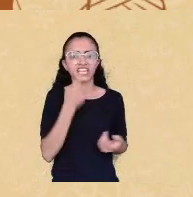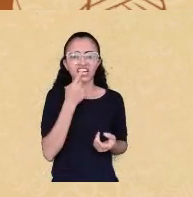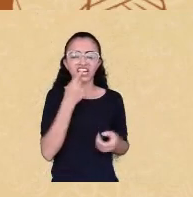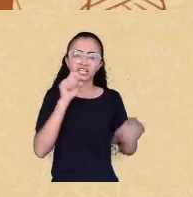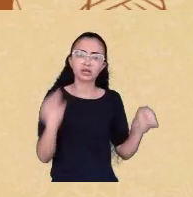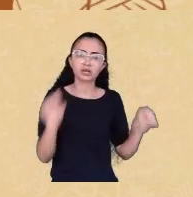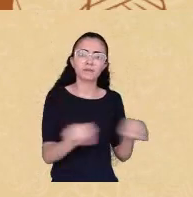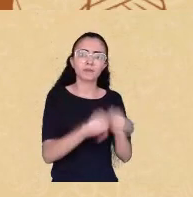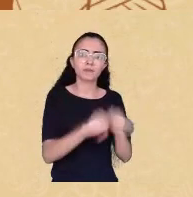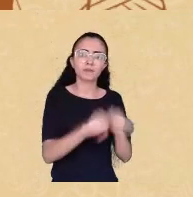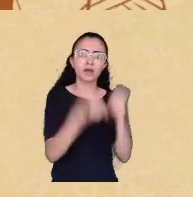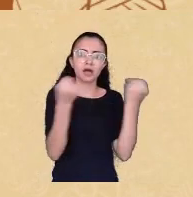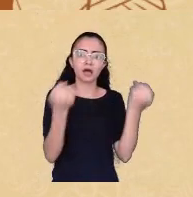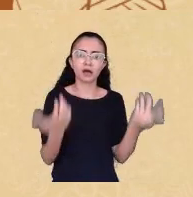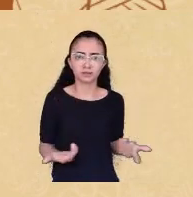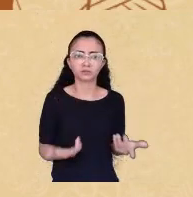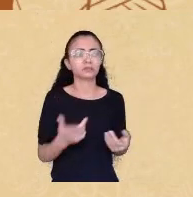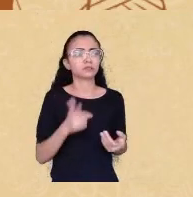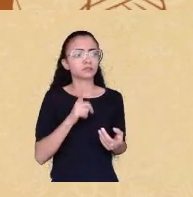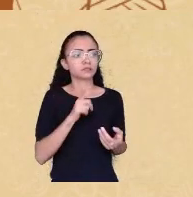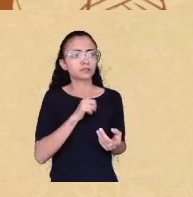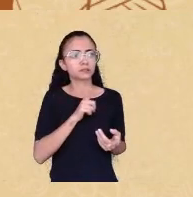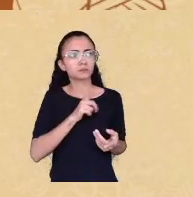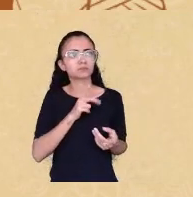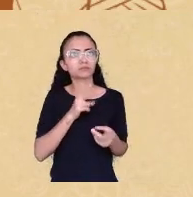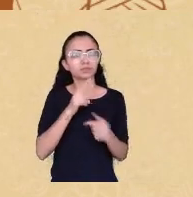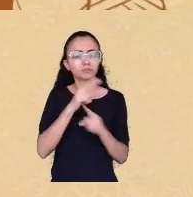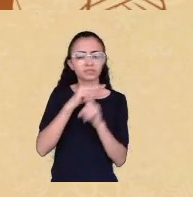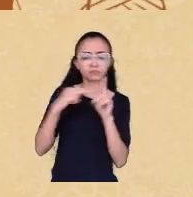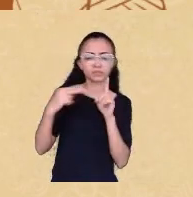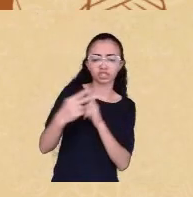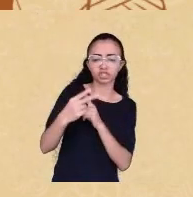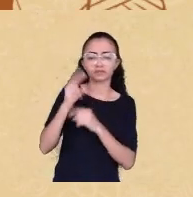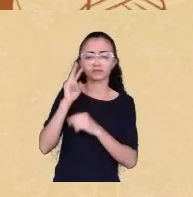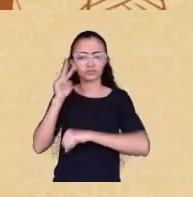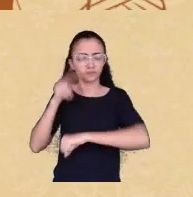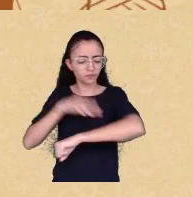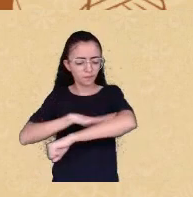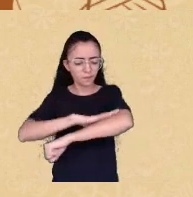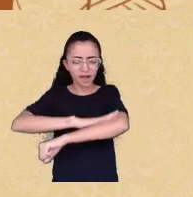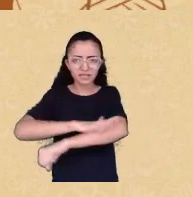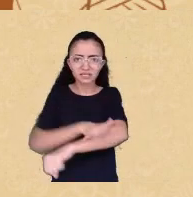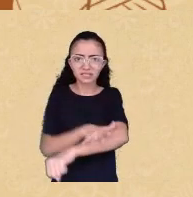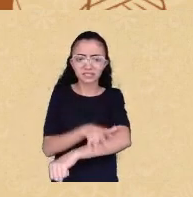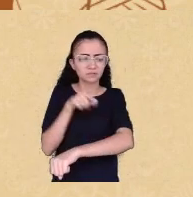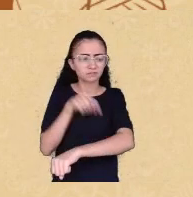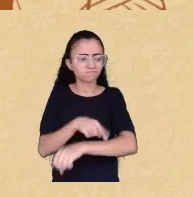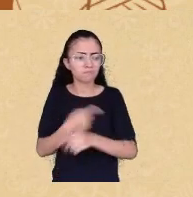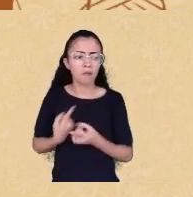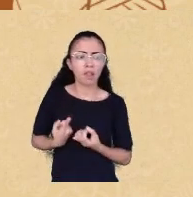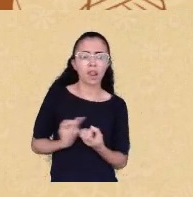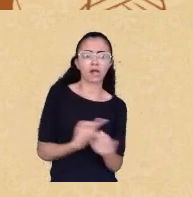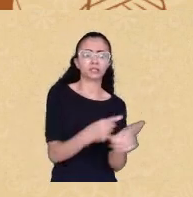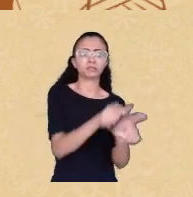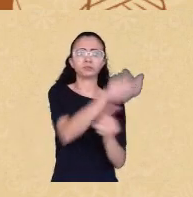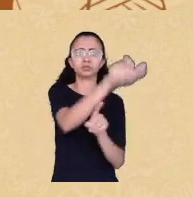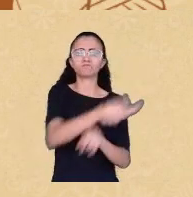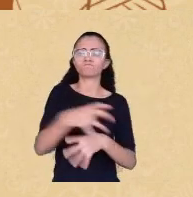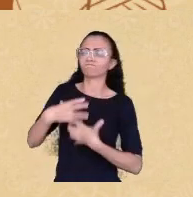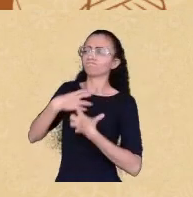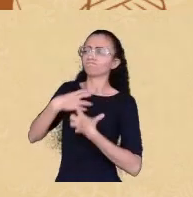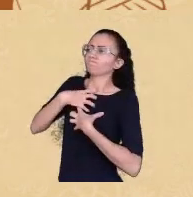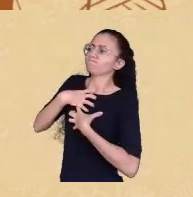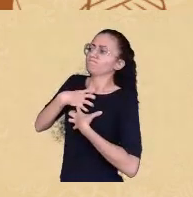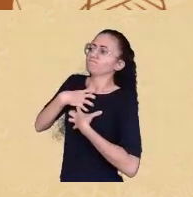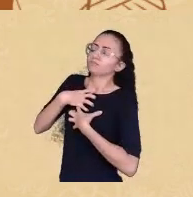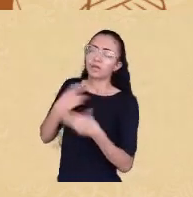pensar que o racismo ele é infernal para quem vive essa experiência terrível, né? E por isso